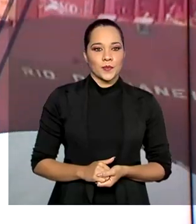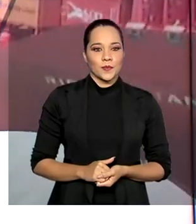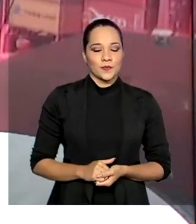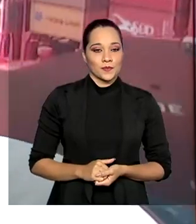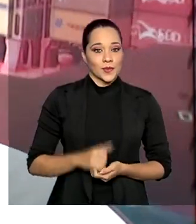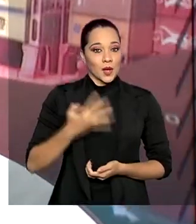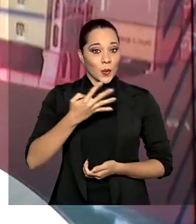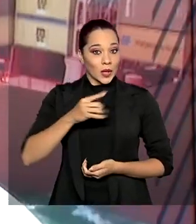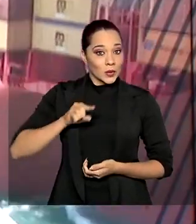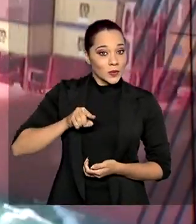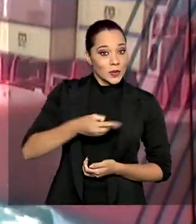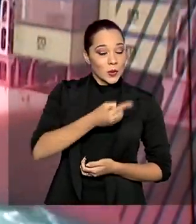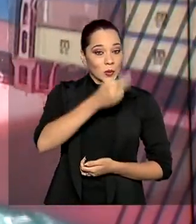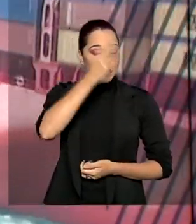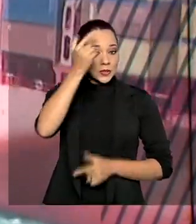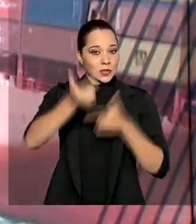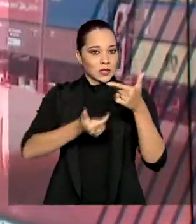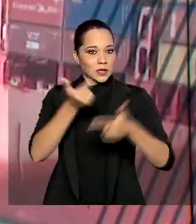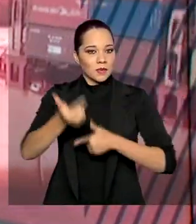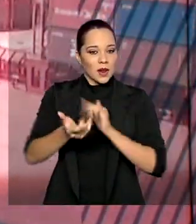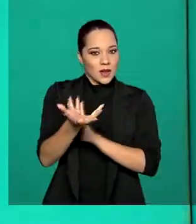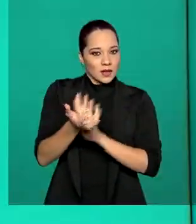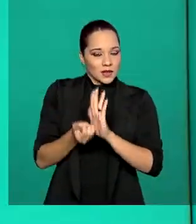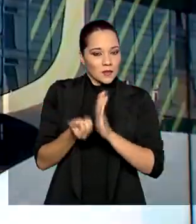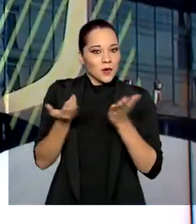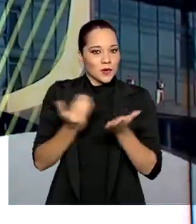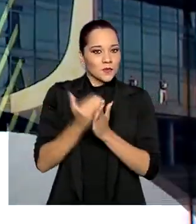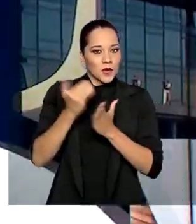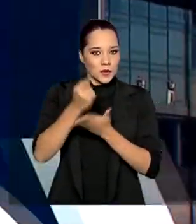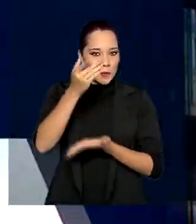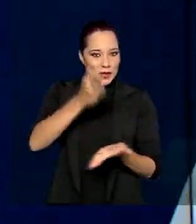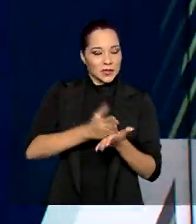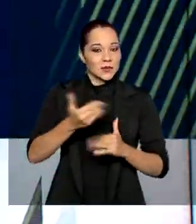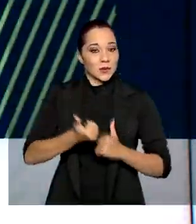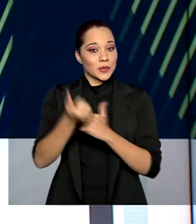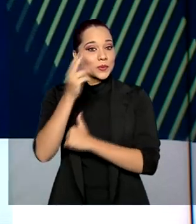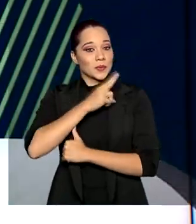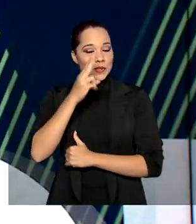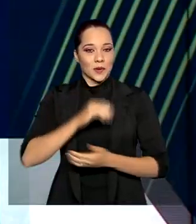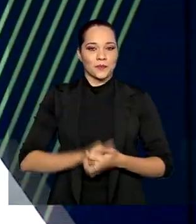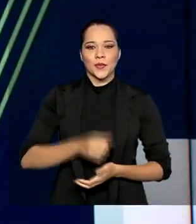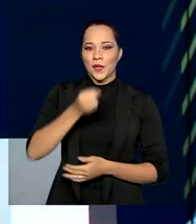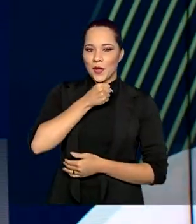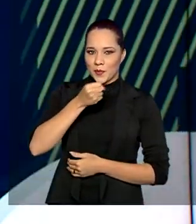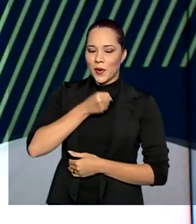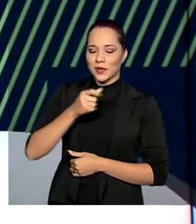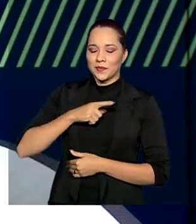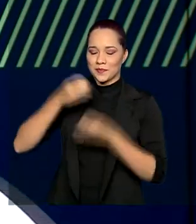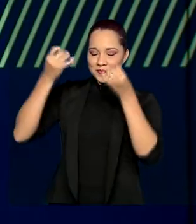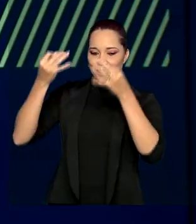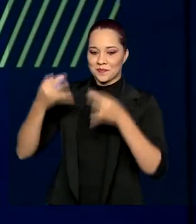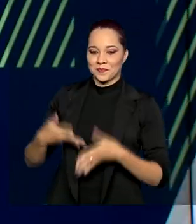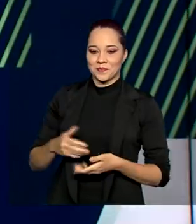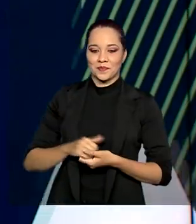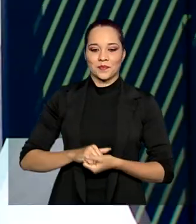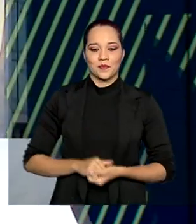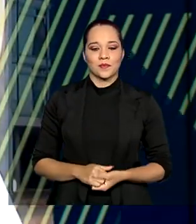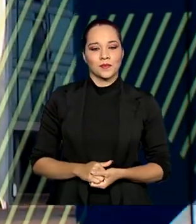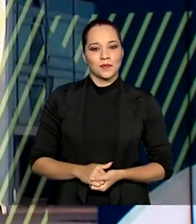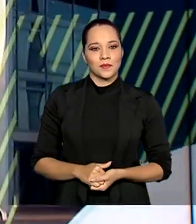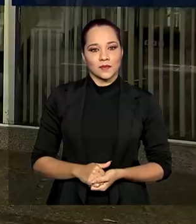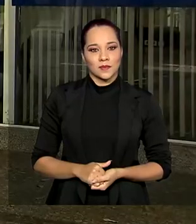4 milhões de trabalhadores recebem hoje mais uma parcela do auxílio emergencial. O repórter Maurício de Almeida tem as informações.